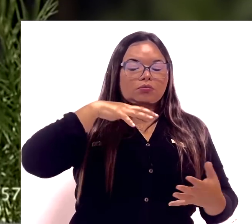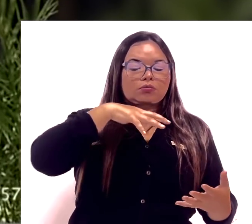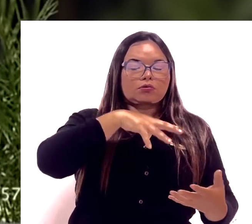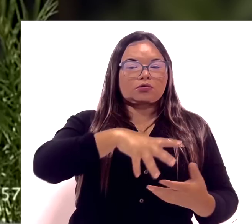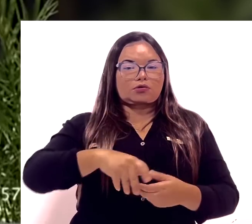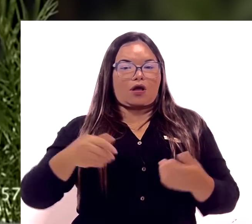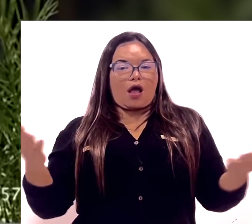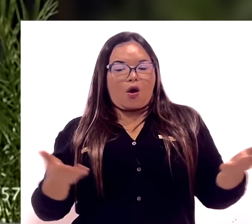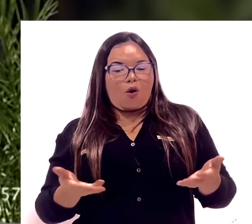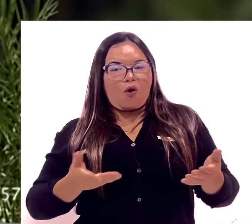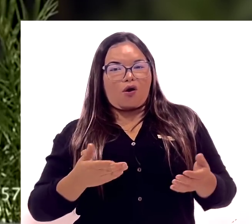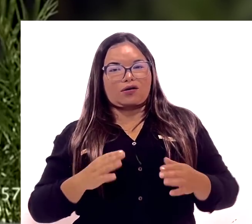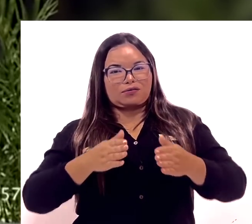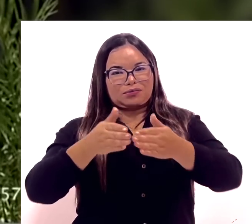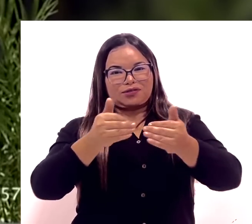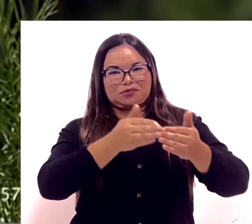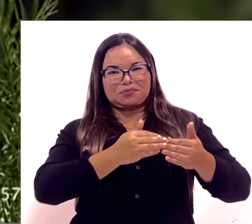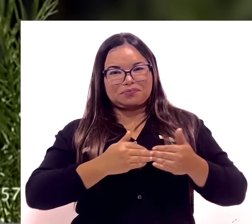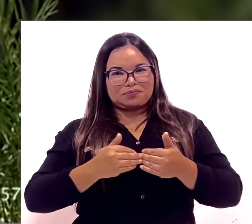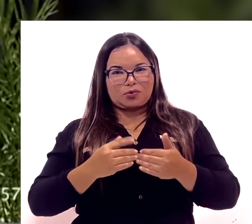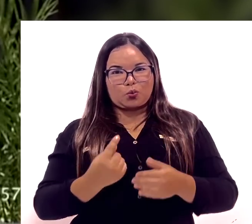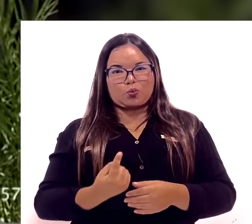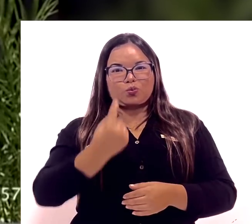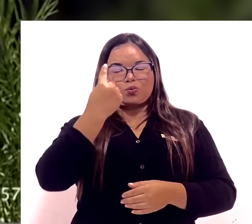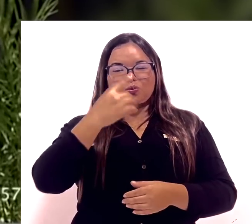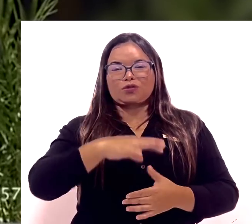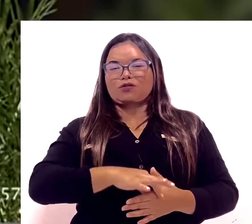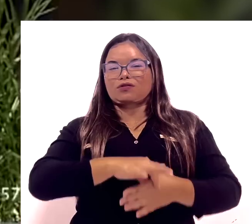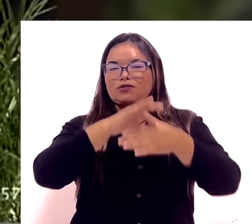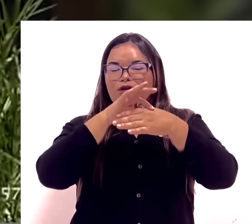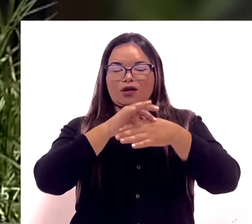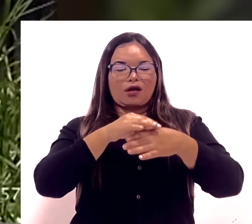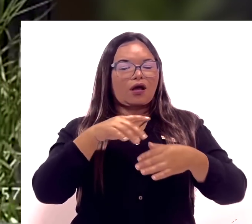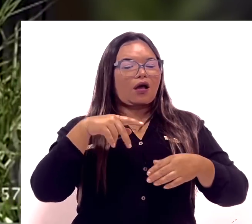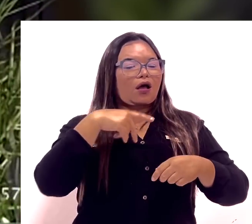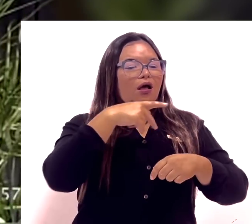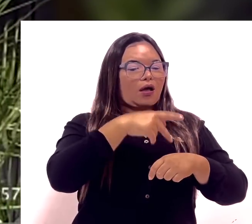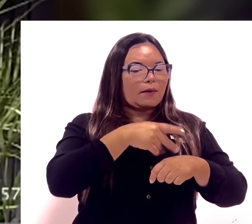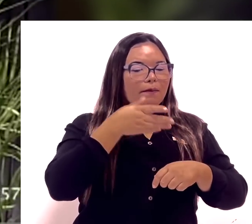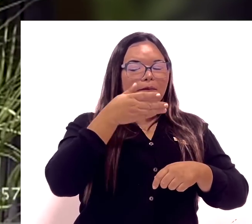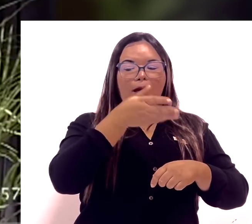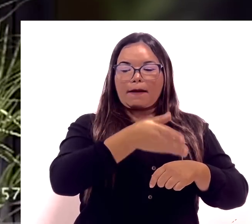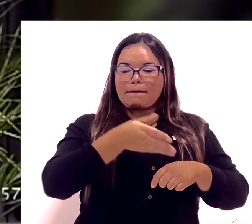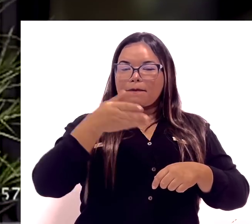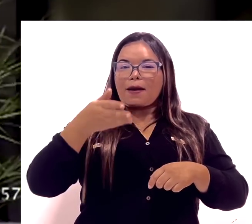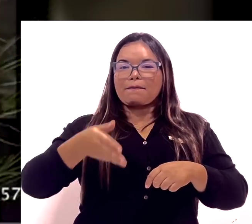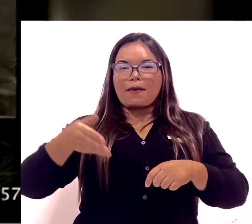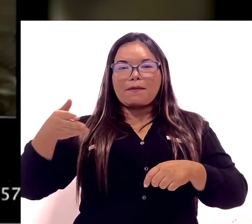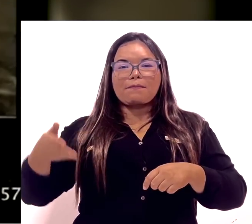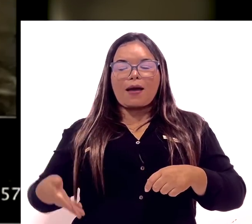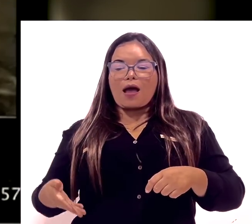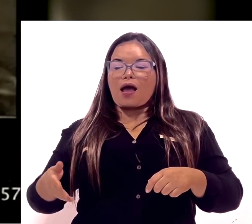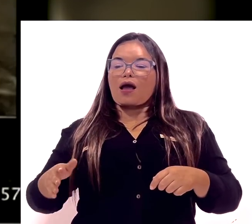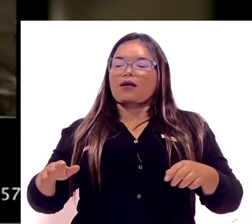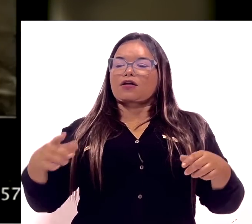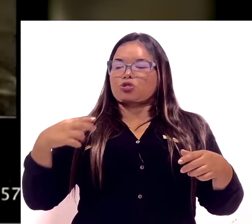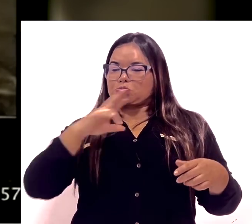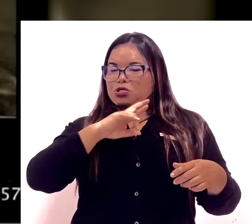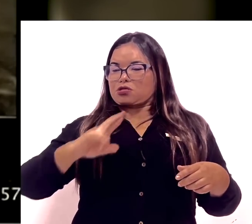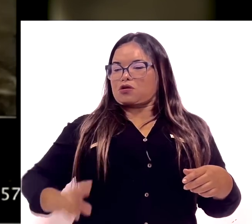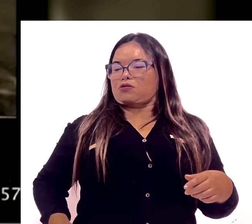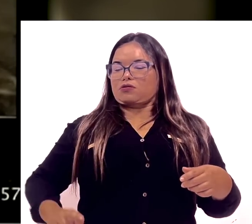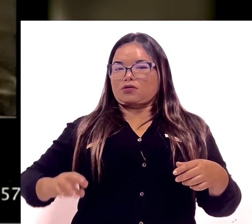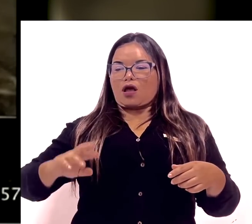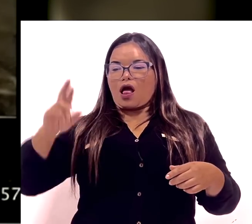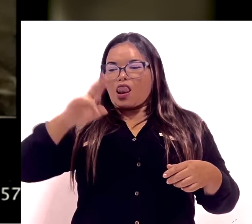seu pedido. Ele visitou as Nações Unidas e falou em nome de todas as religiões do mundo.